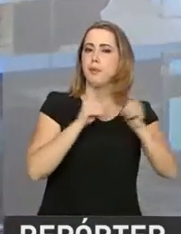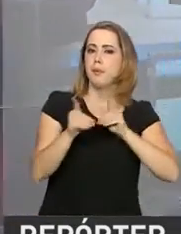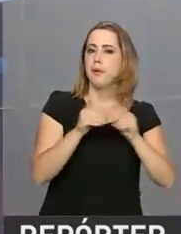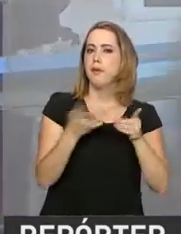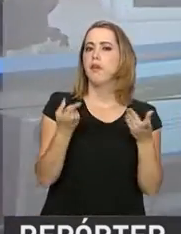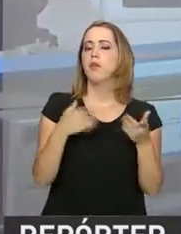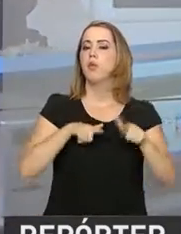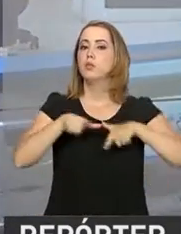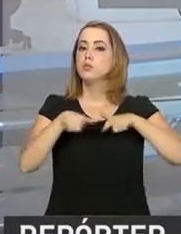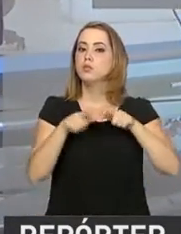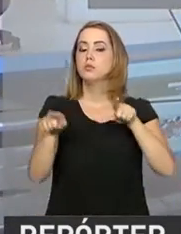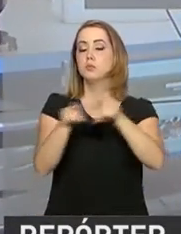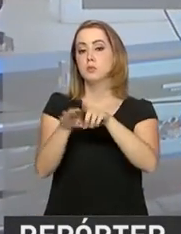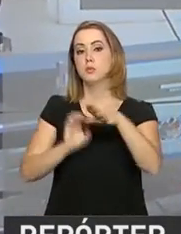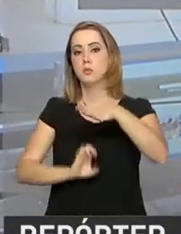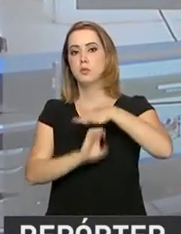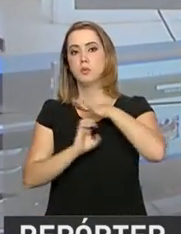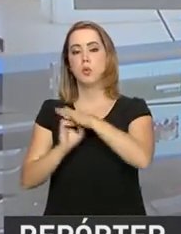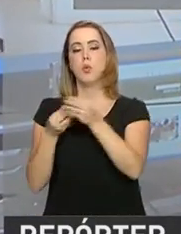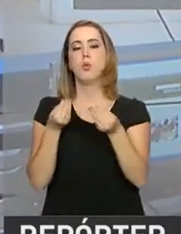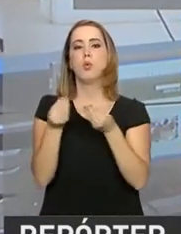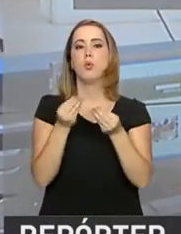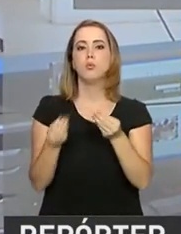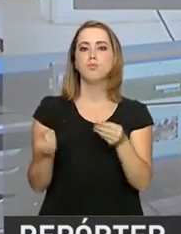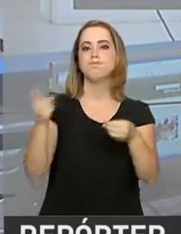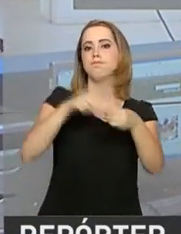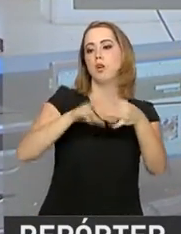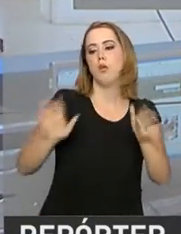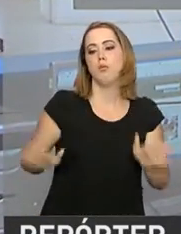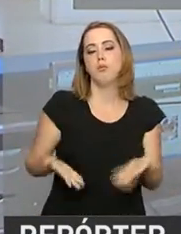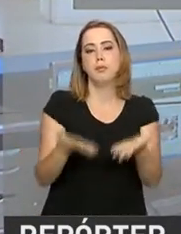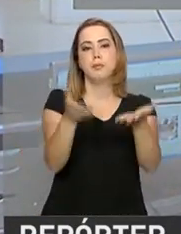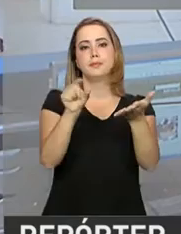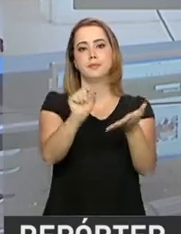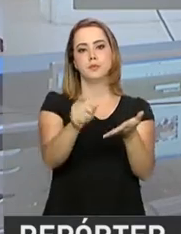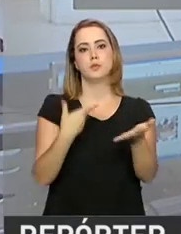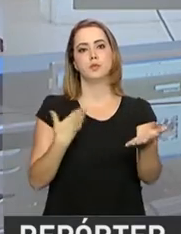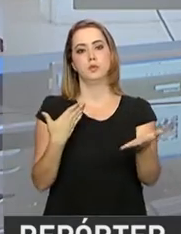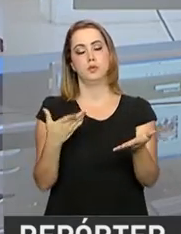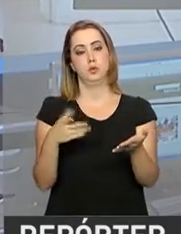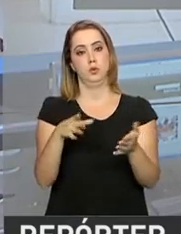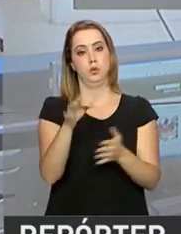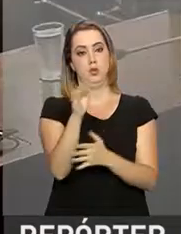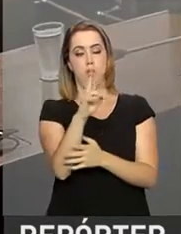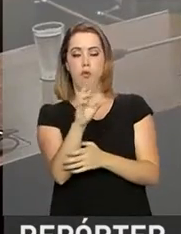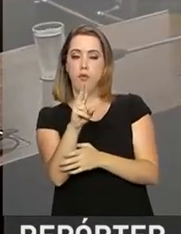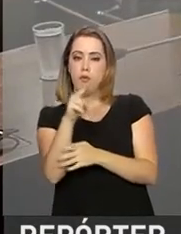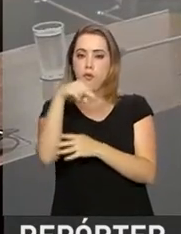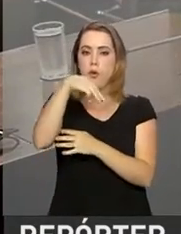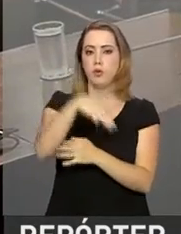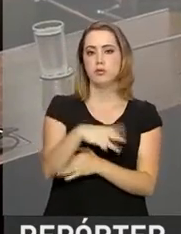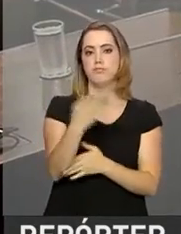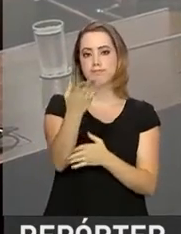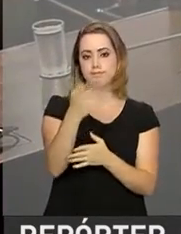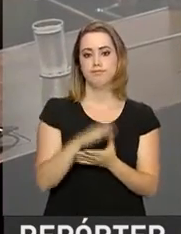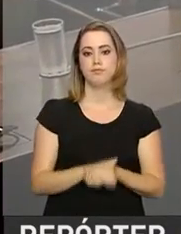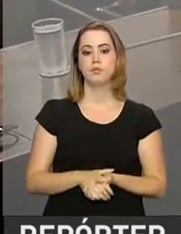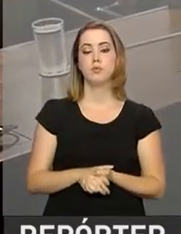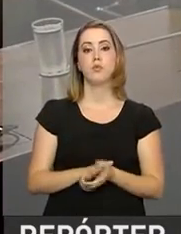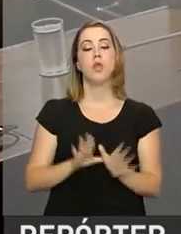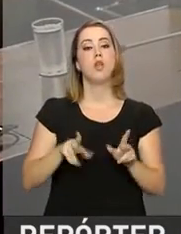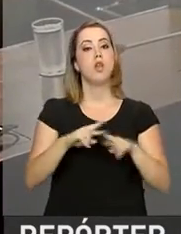empresários medidas para a retomada do crescimento. É o Fórum de Desenvolvimento Produtivo. O Fórum